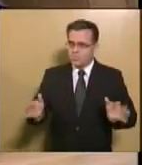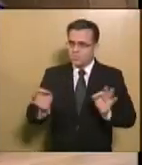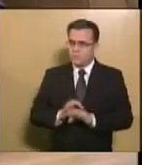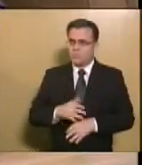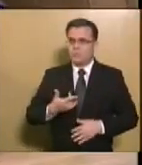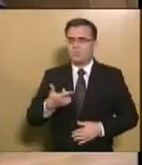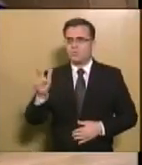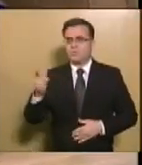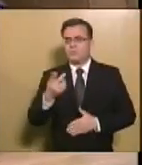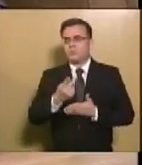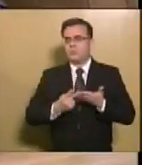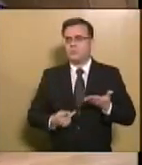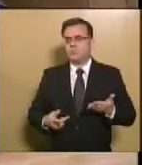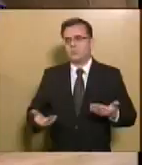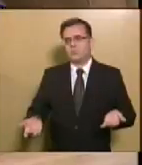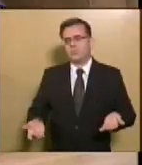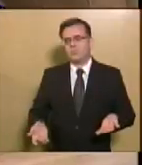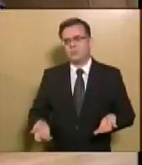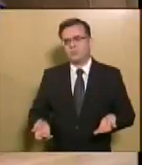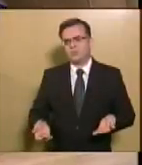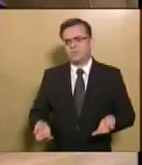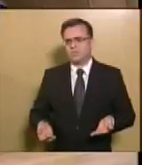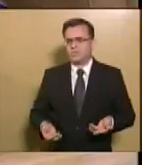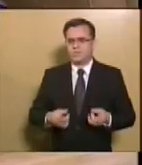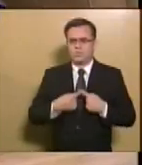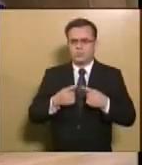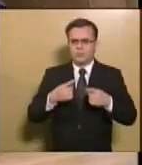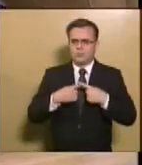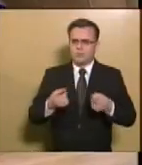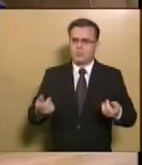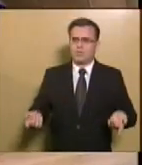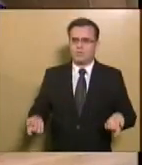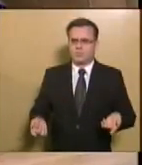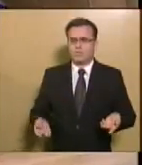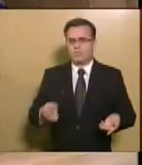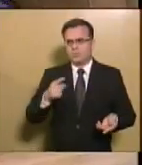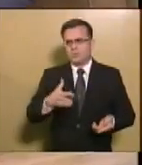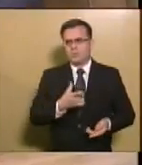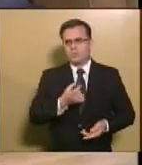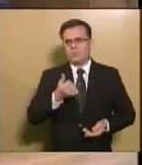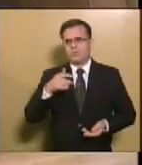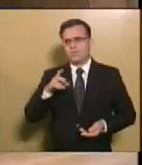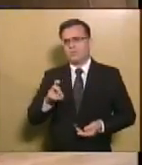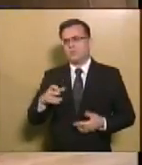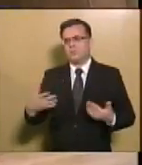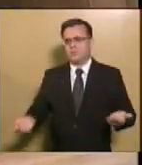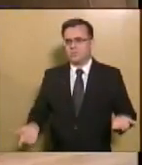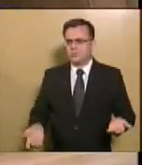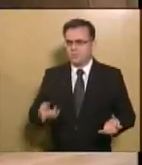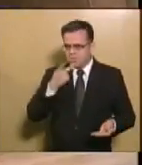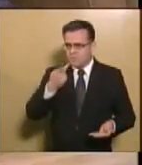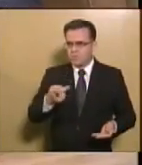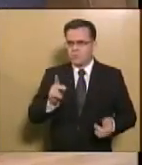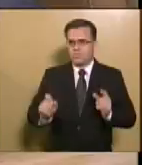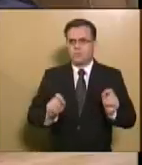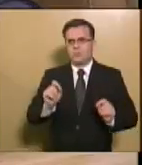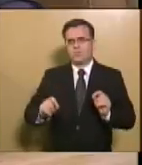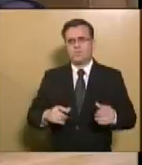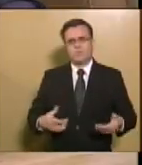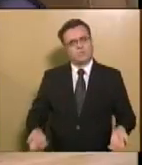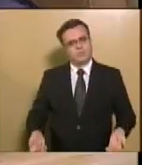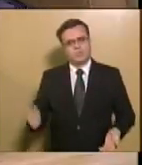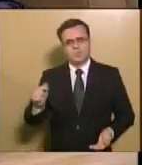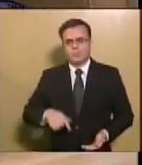Outros projetos nossos, não. Eu ia reclamar do meu, mas o Vossa Excelência é de 2015, eu vou falar o quê? Né? Esta